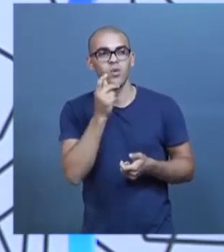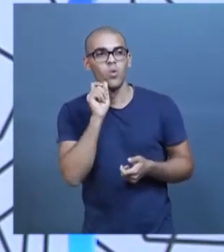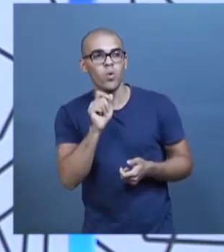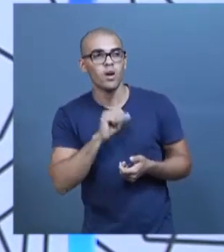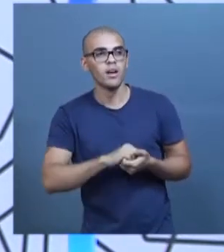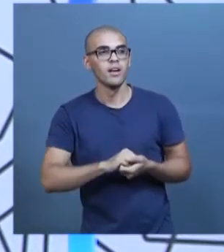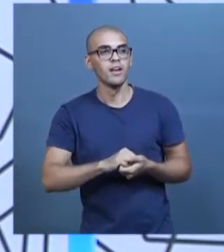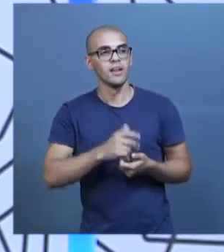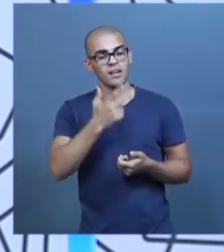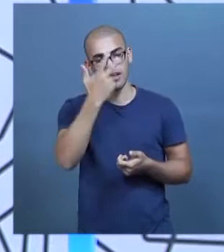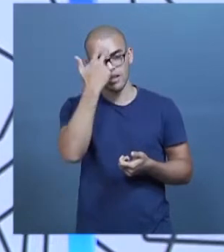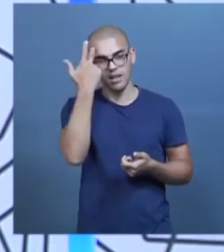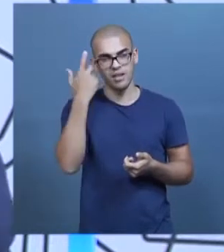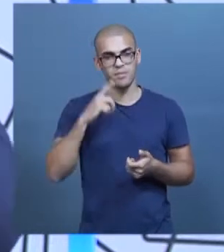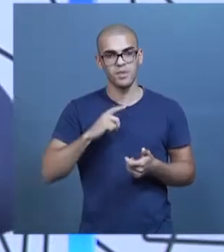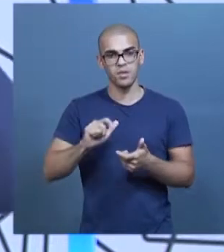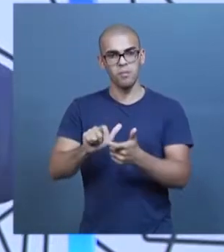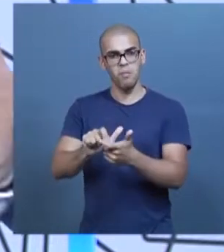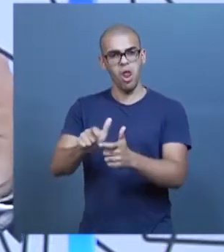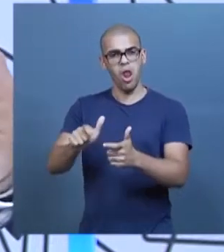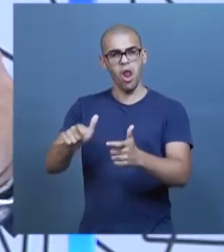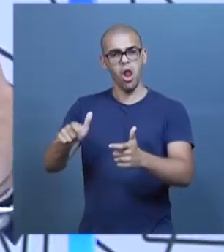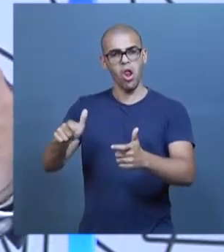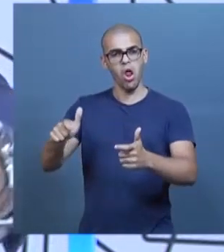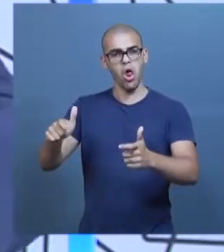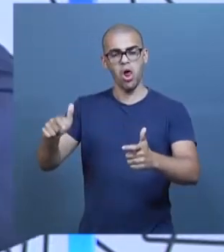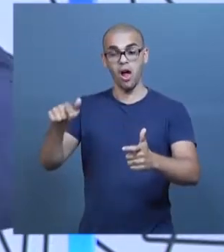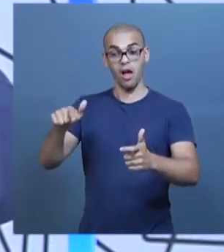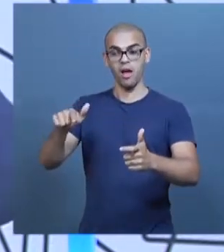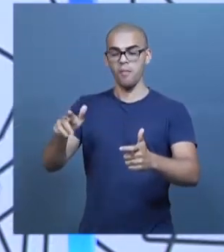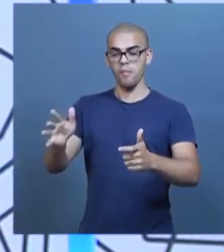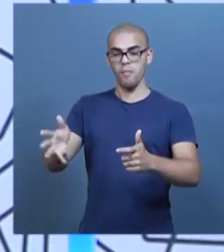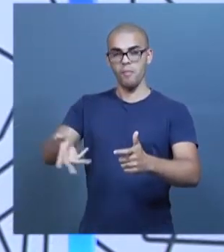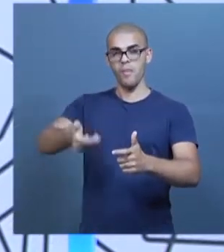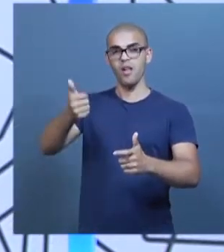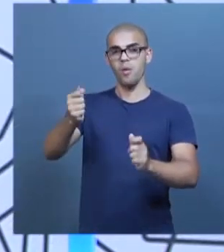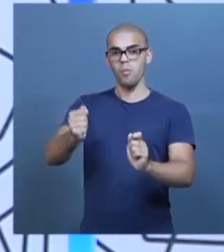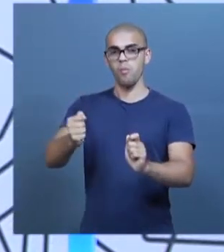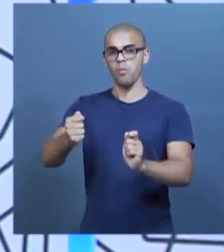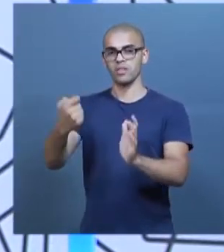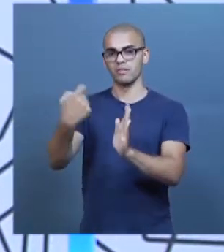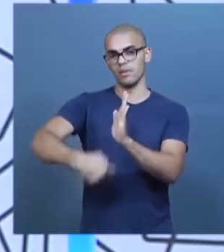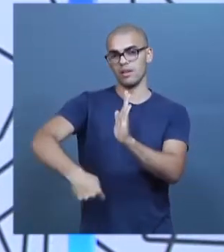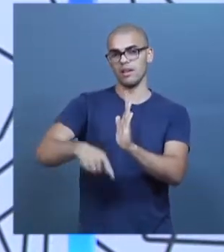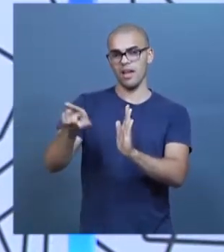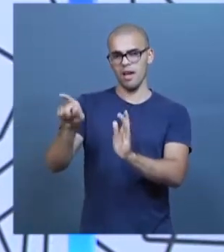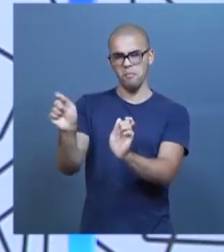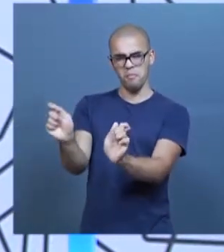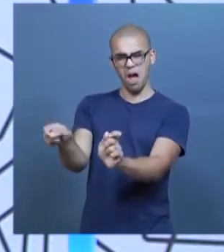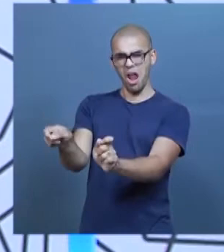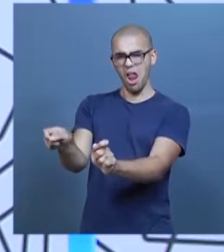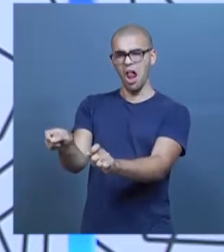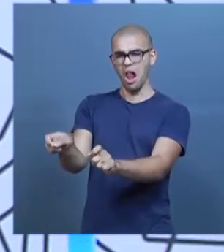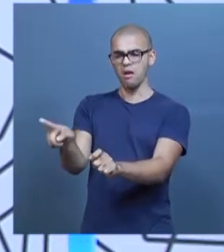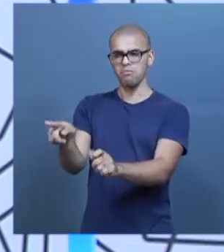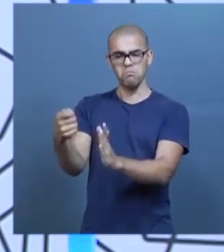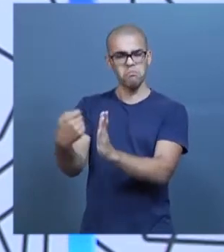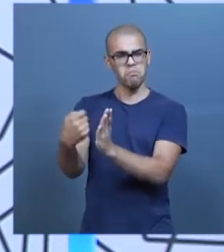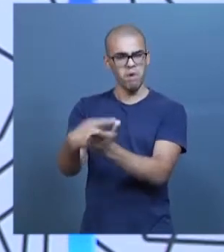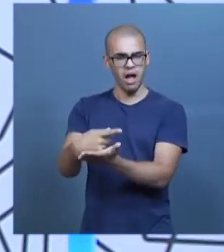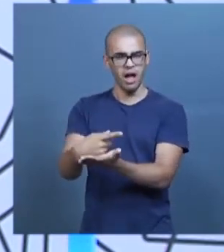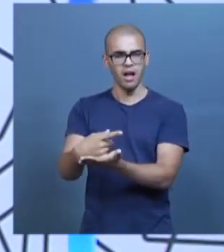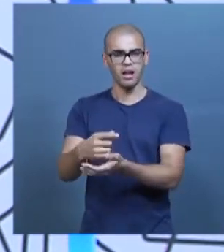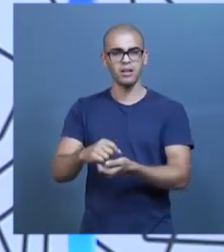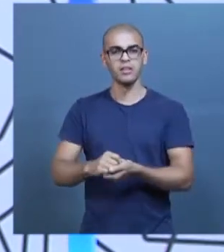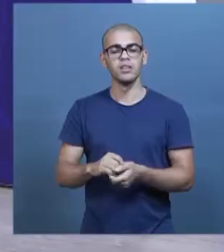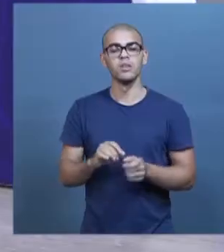aquelas pessoas que apresentam maior capacidade contributiva, que é um conceito muito utilizado no meu glorioso direito tributário, para a gente poder avaliar as